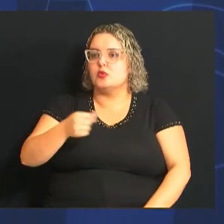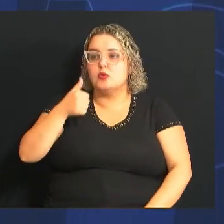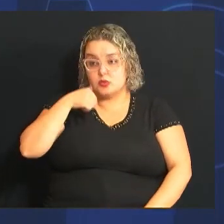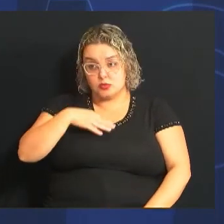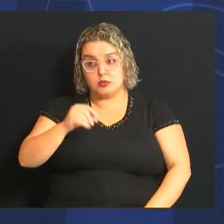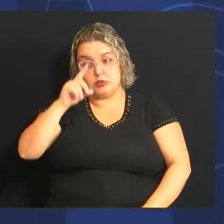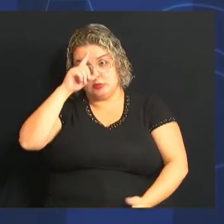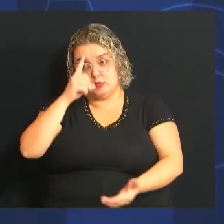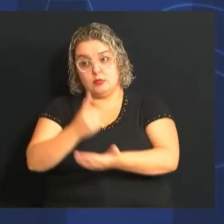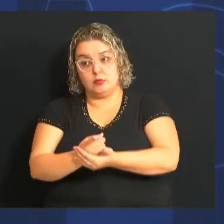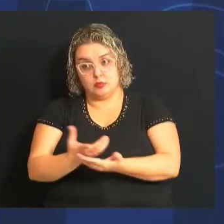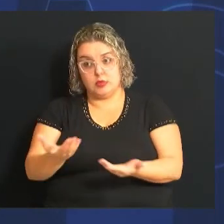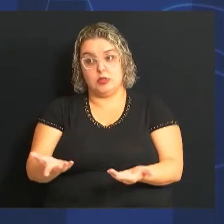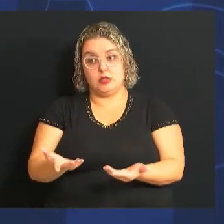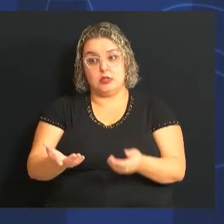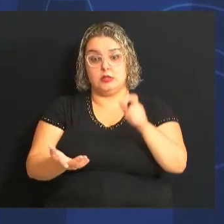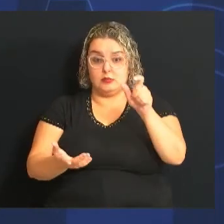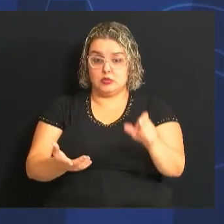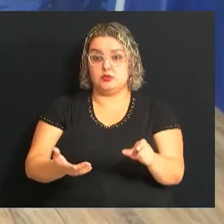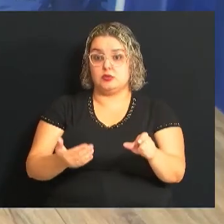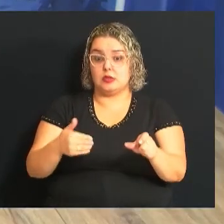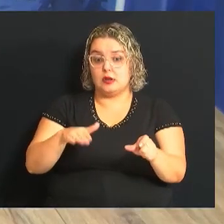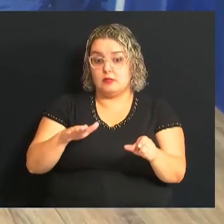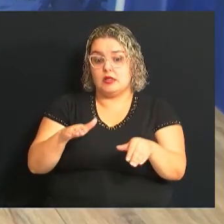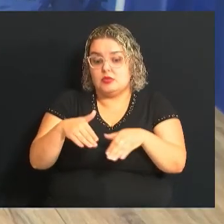decisão em prol dessa pessoa?